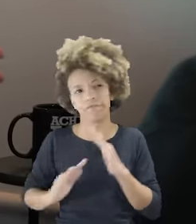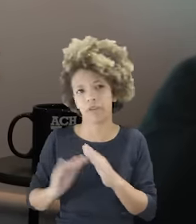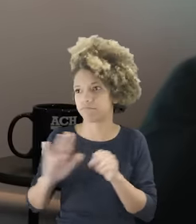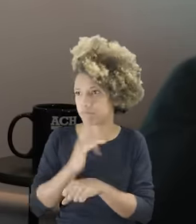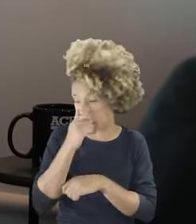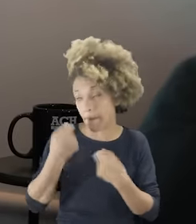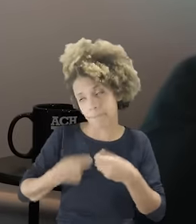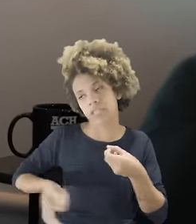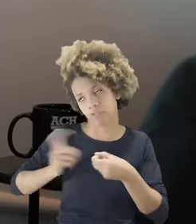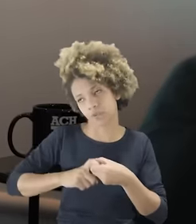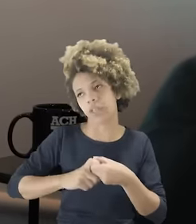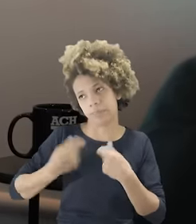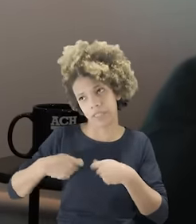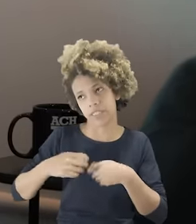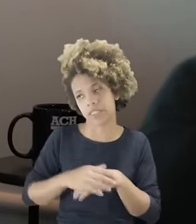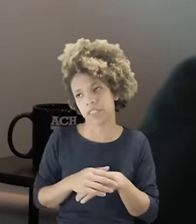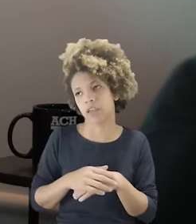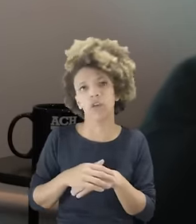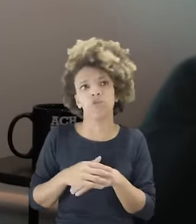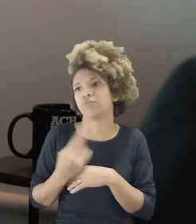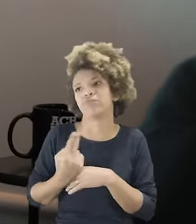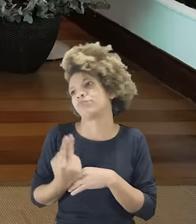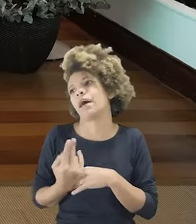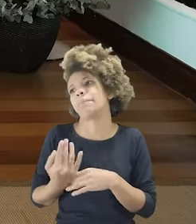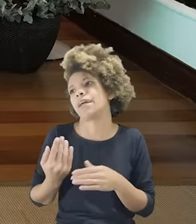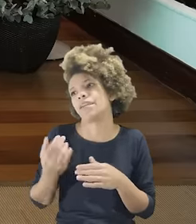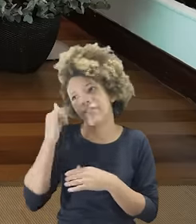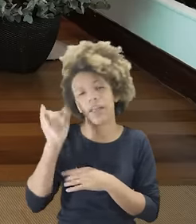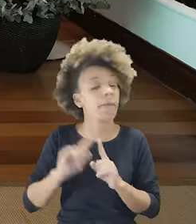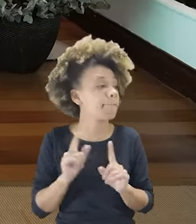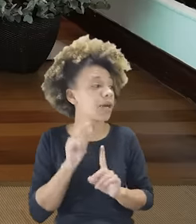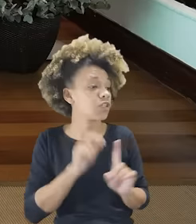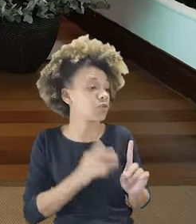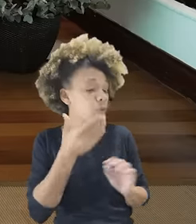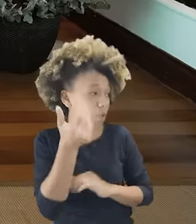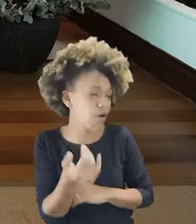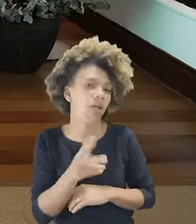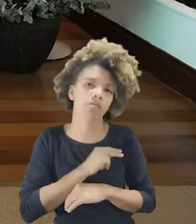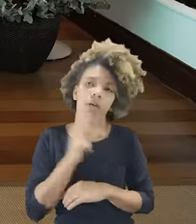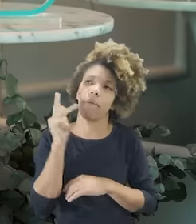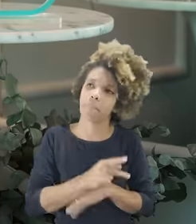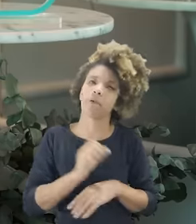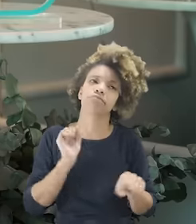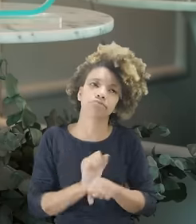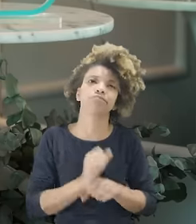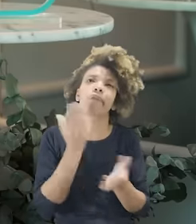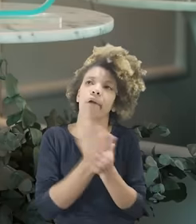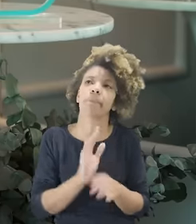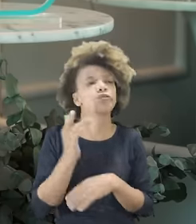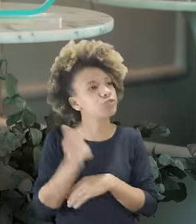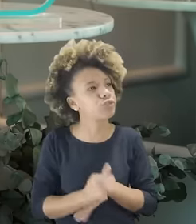várias sessões esgotadas a gente tem que voltar lá é um é um não tem como não voltar então o artista que fica aqui falando assim já deu a doutora